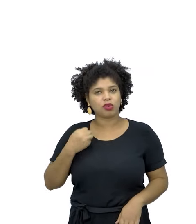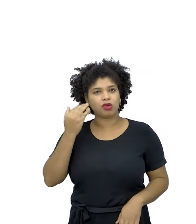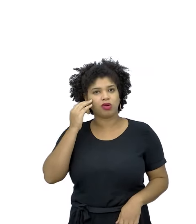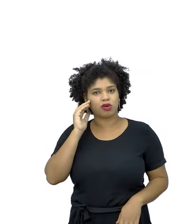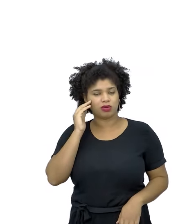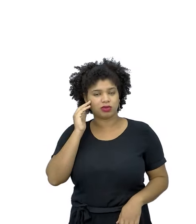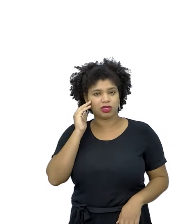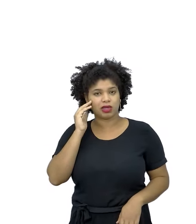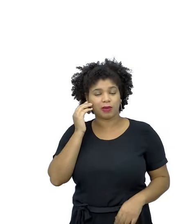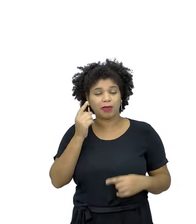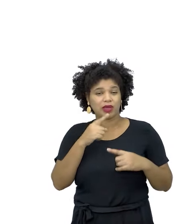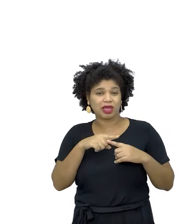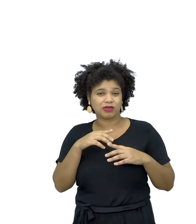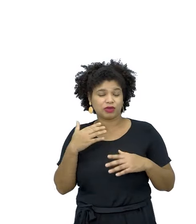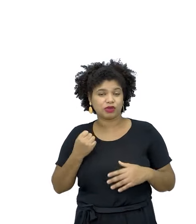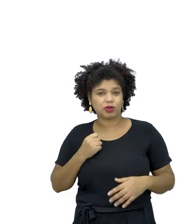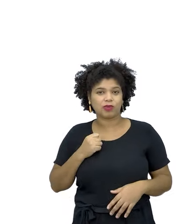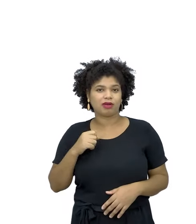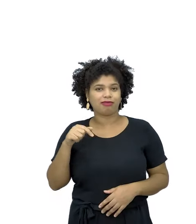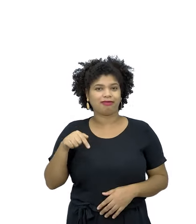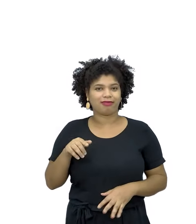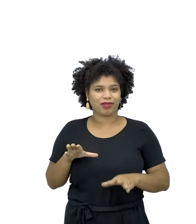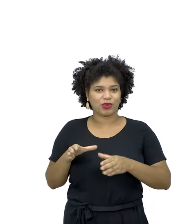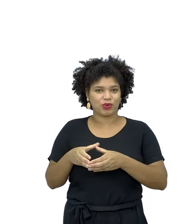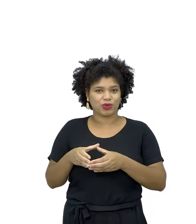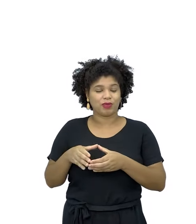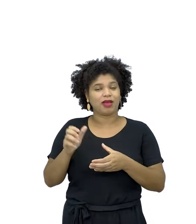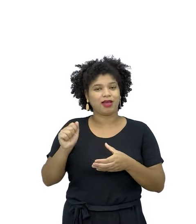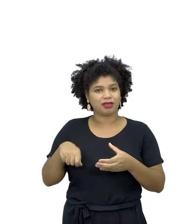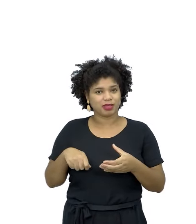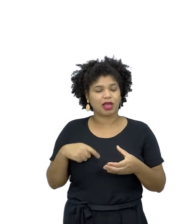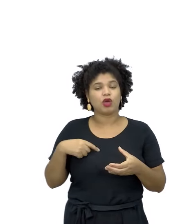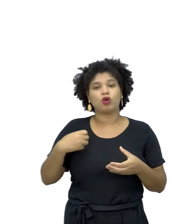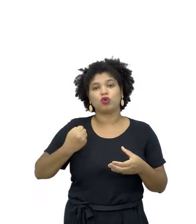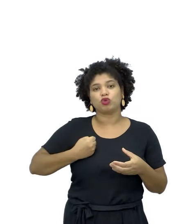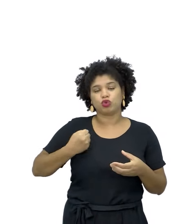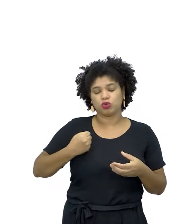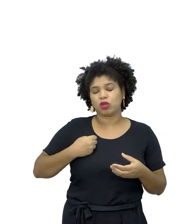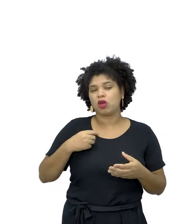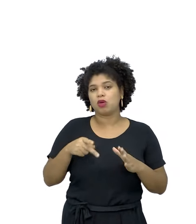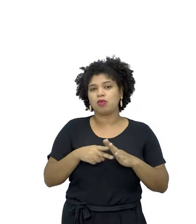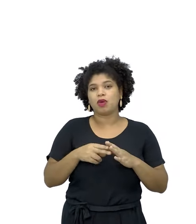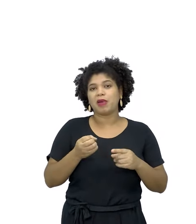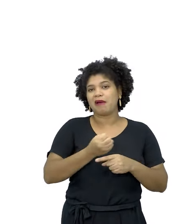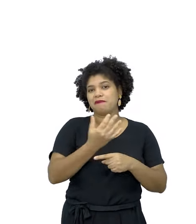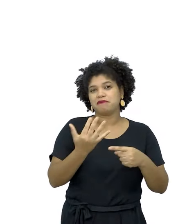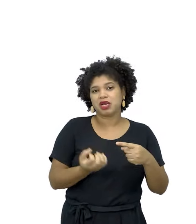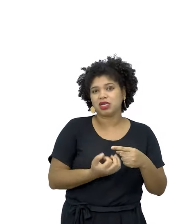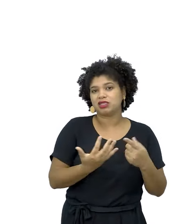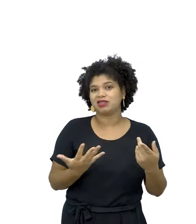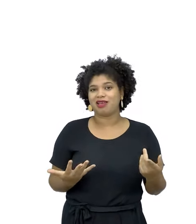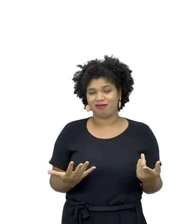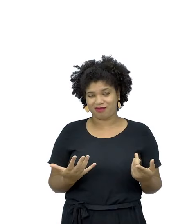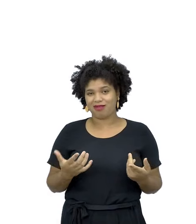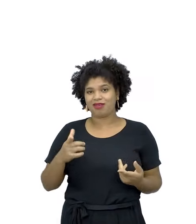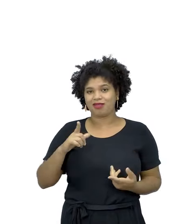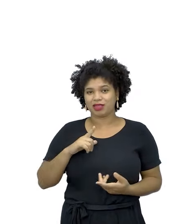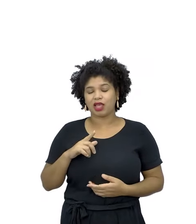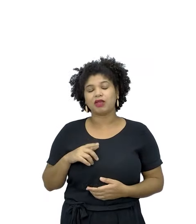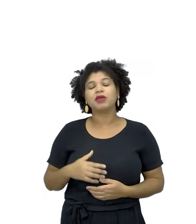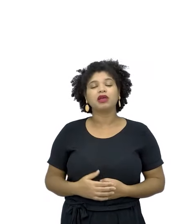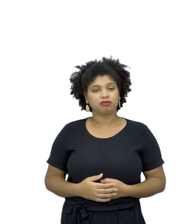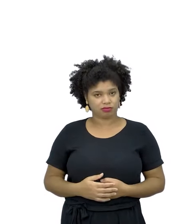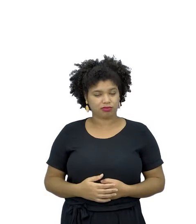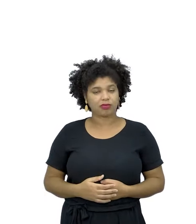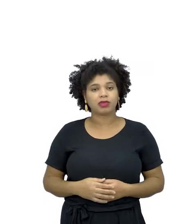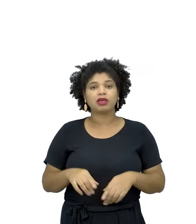eu falo representações? Nós temos a representação de um número racional. De quais formas? Nós temos uma forma